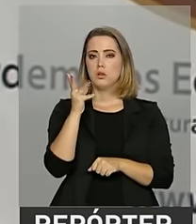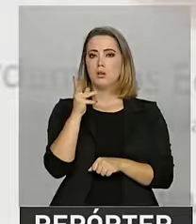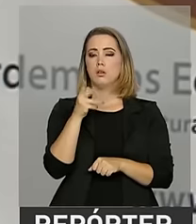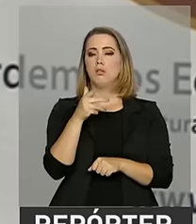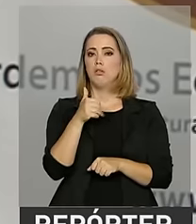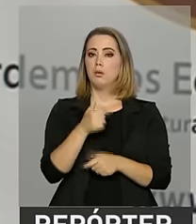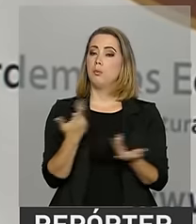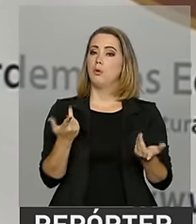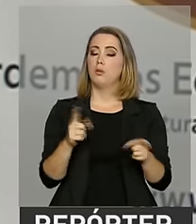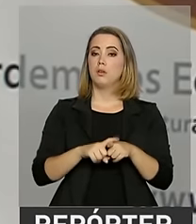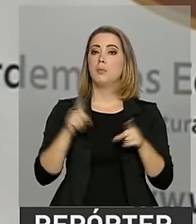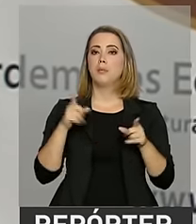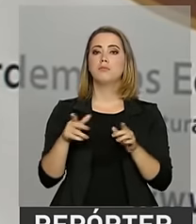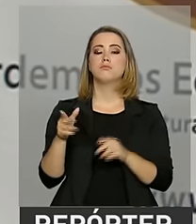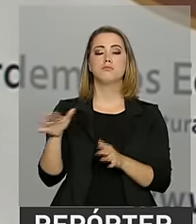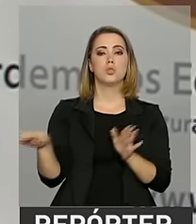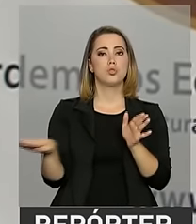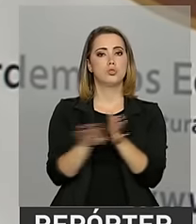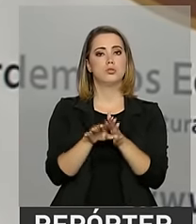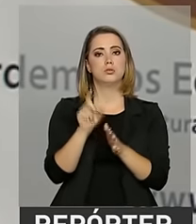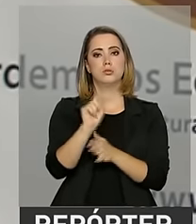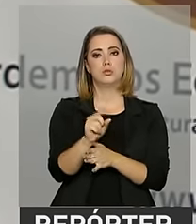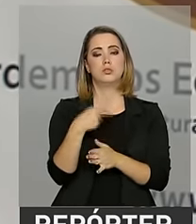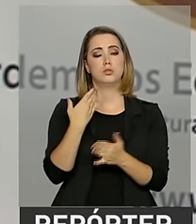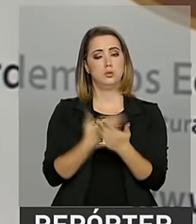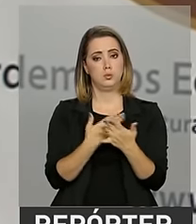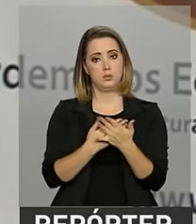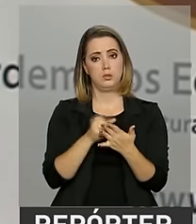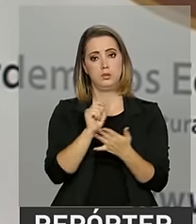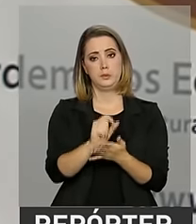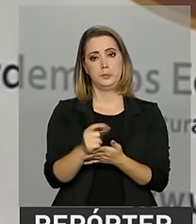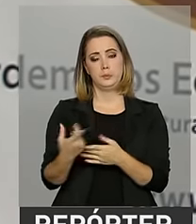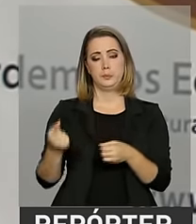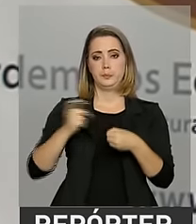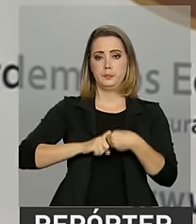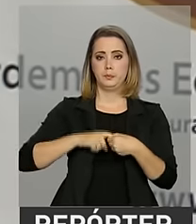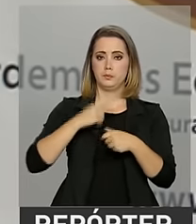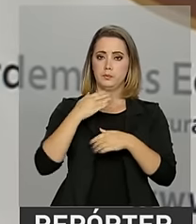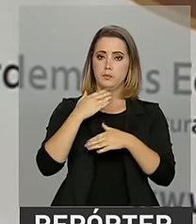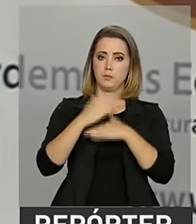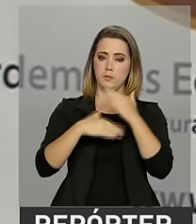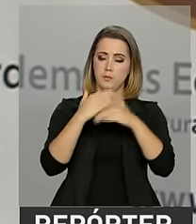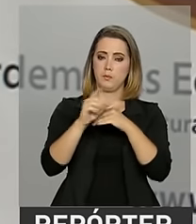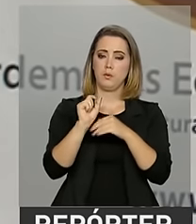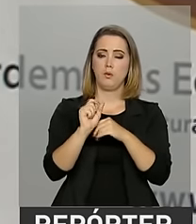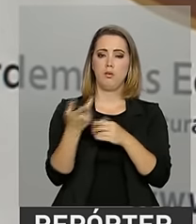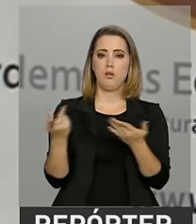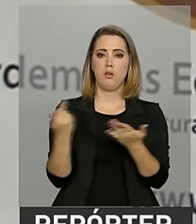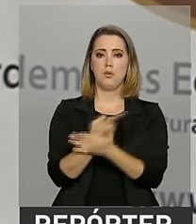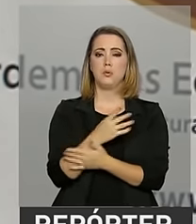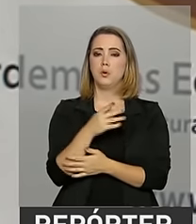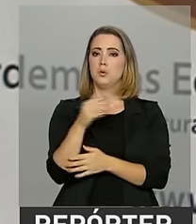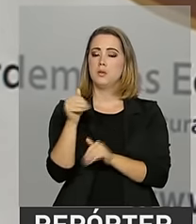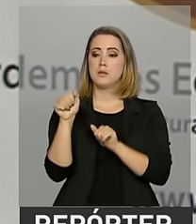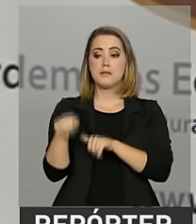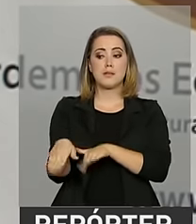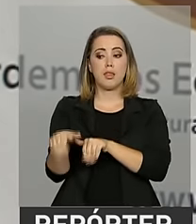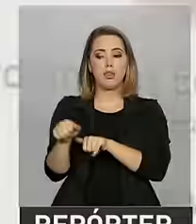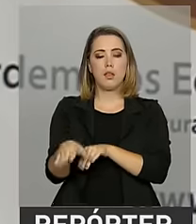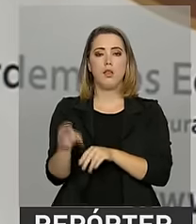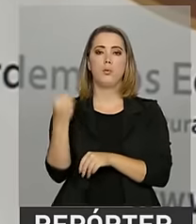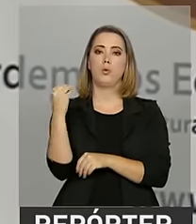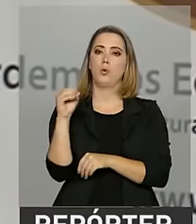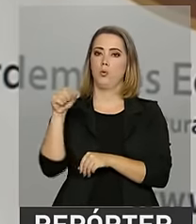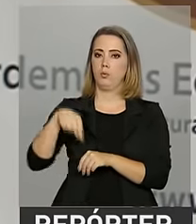virá nós temos alguns estudos que estão mostrando que essa retomada será lá para o mês de setembro outubro deste